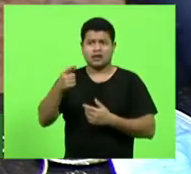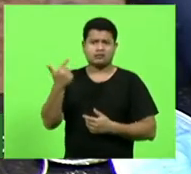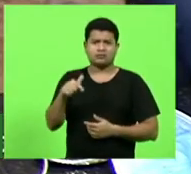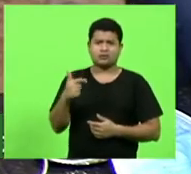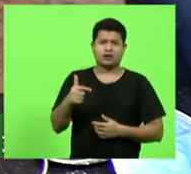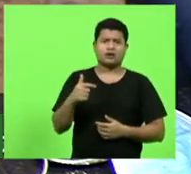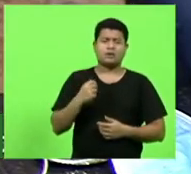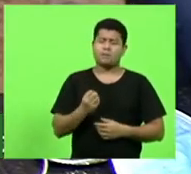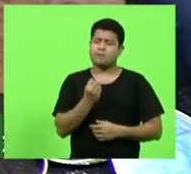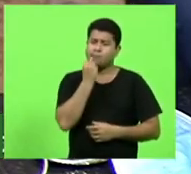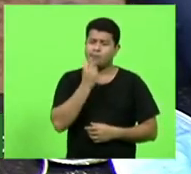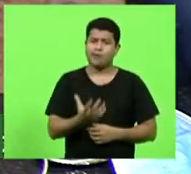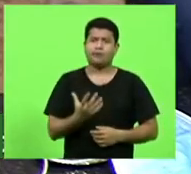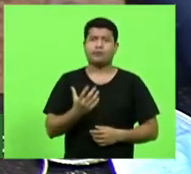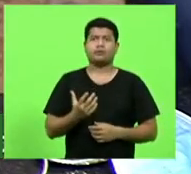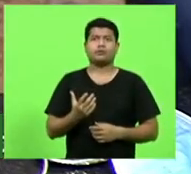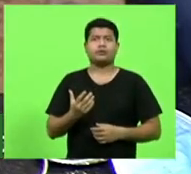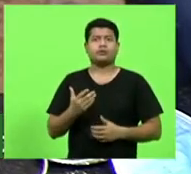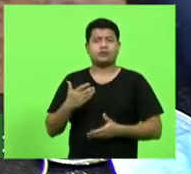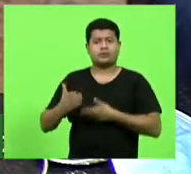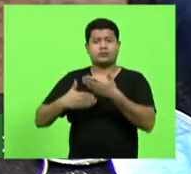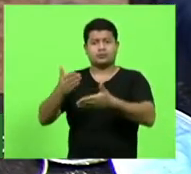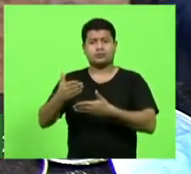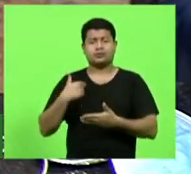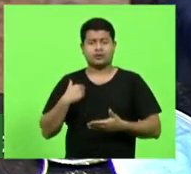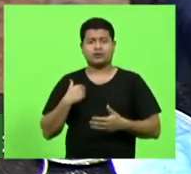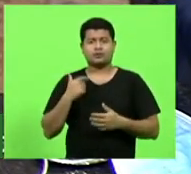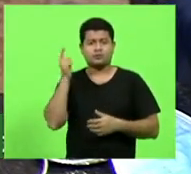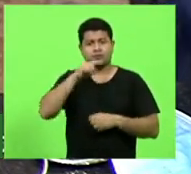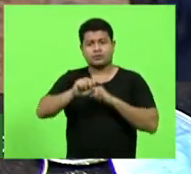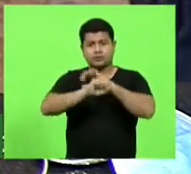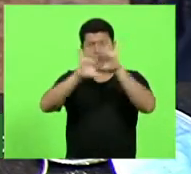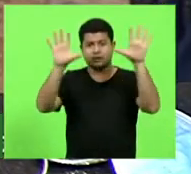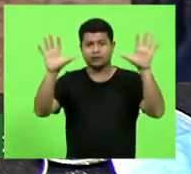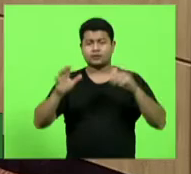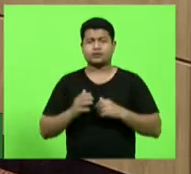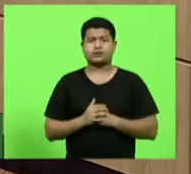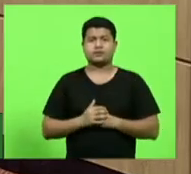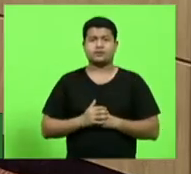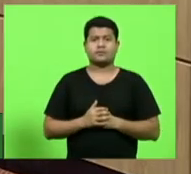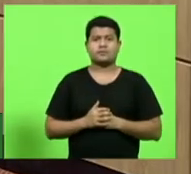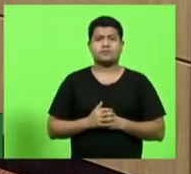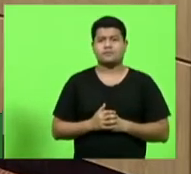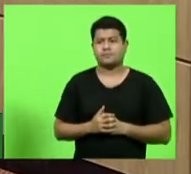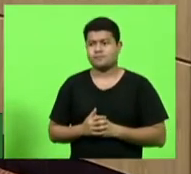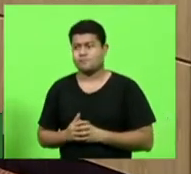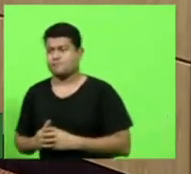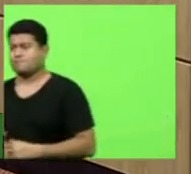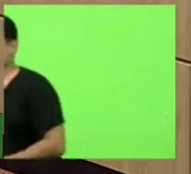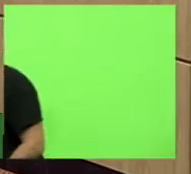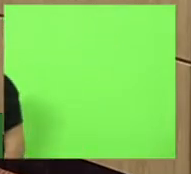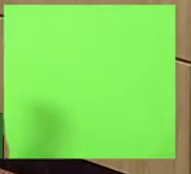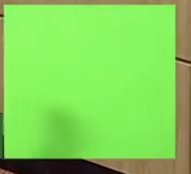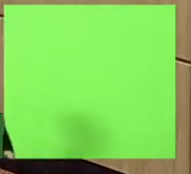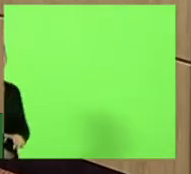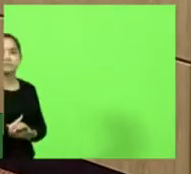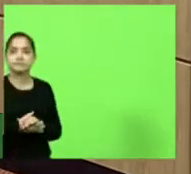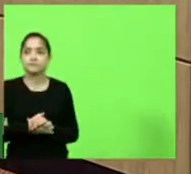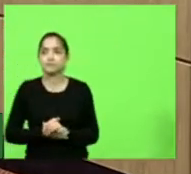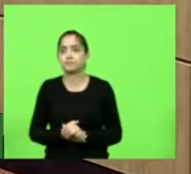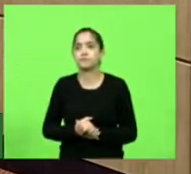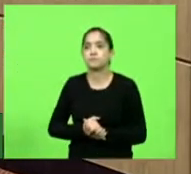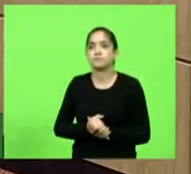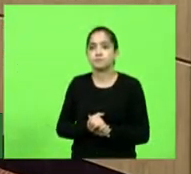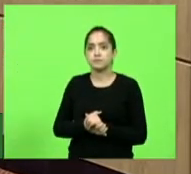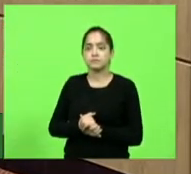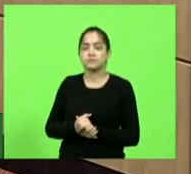ótimo. Pelo menos aí passa-se o pano e passa-se a régua nessa situação. Pela ordem, senhor presidente. Presidente, no painel, por gentileza.